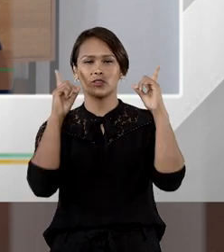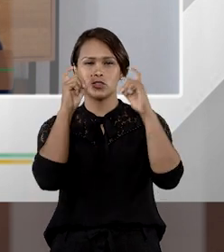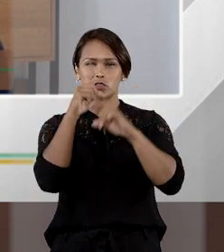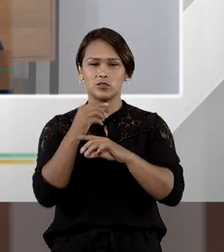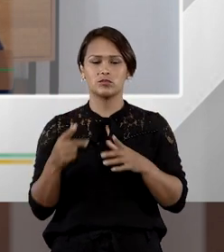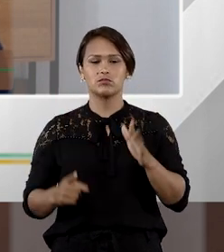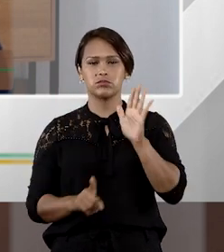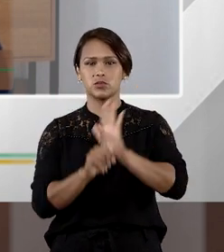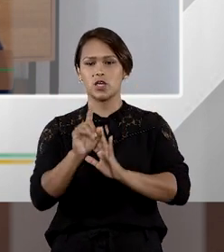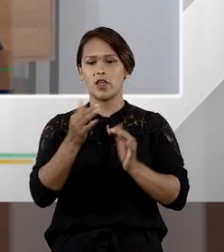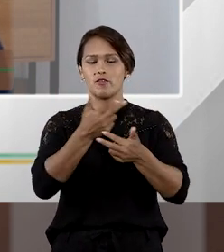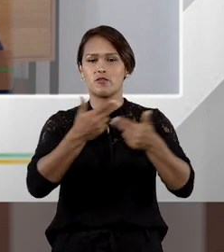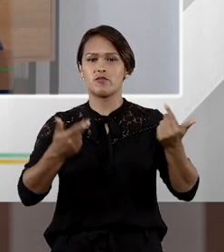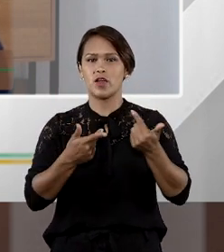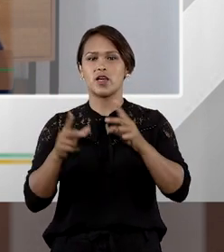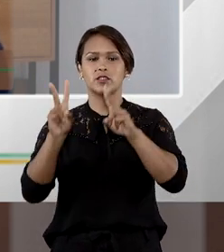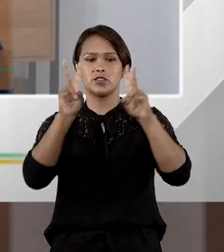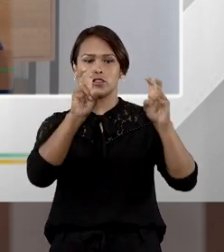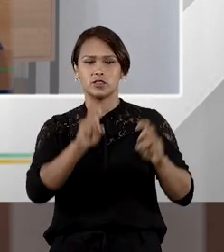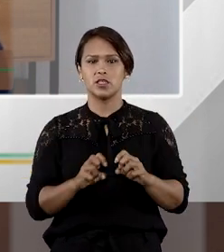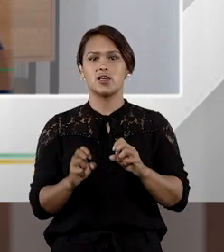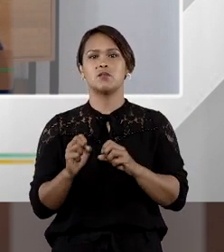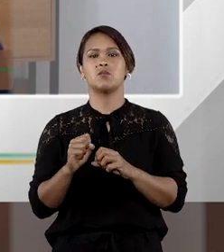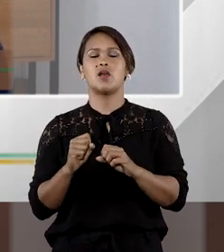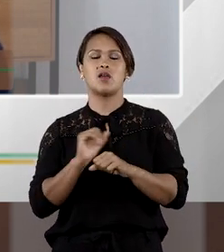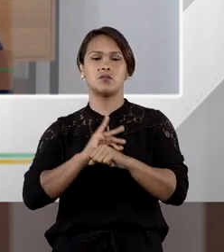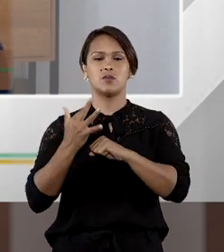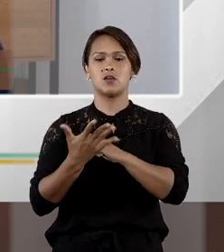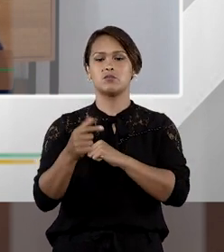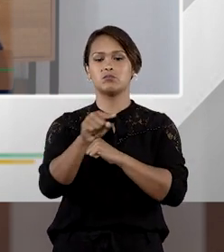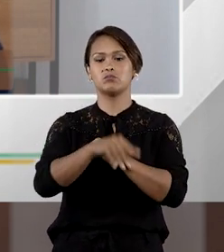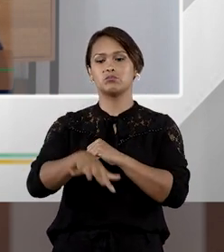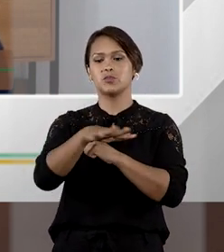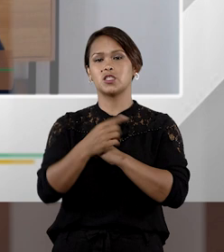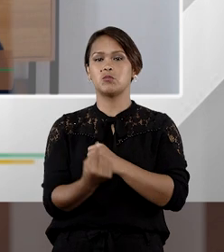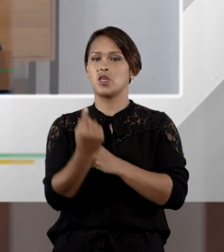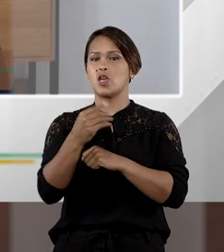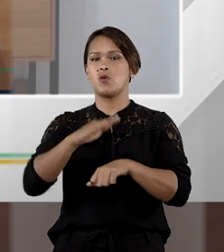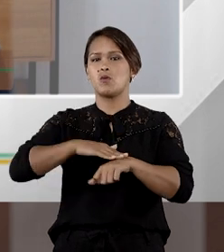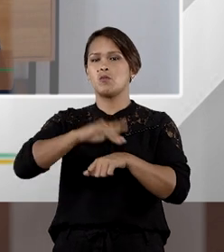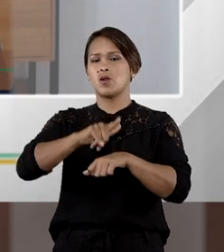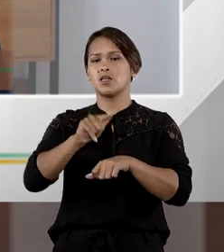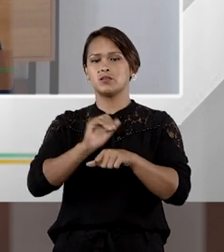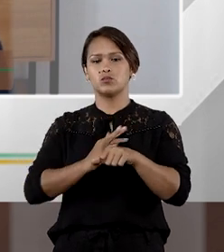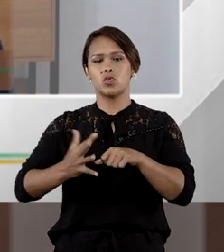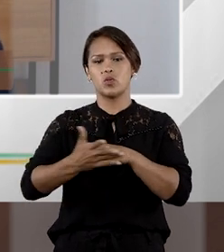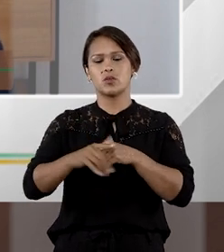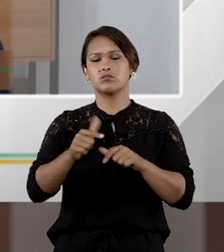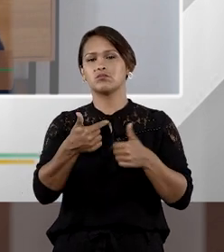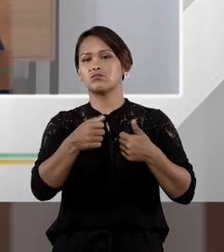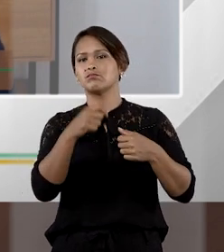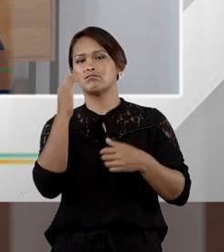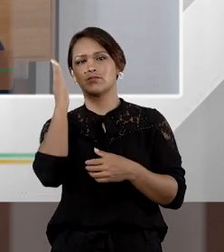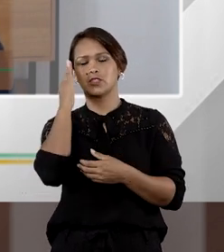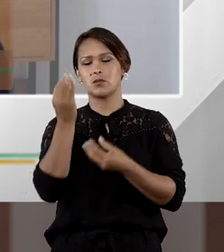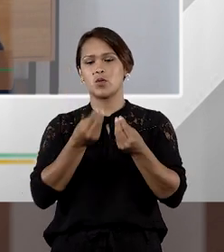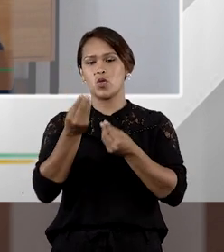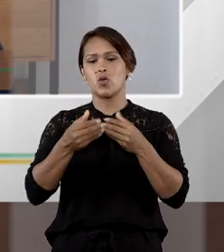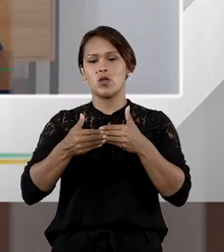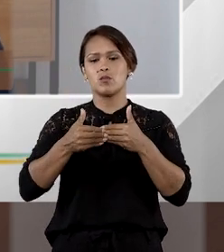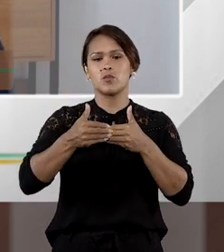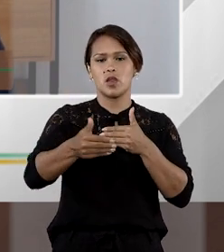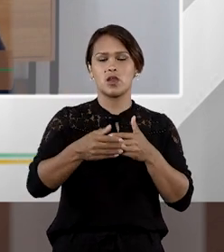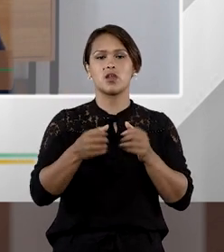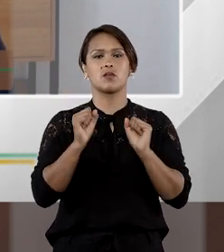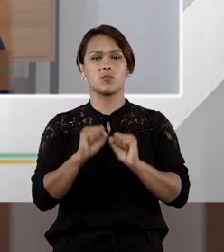muito agudos em vários aspectos, né? A crise pandêmica é muito grande e nós não sabemos ainda qual é a dimensão que ela ainda